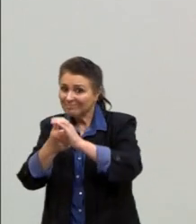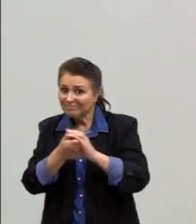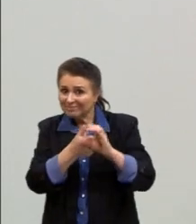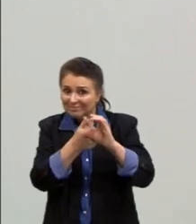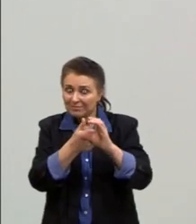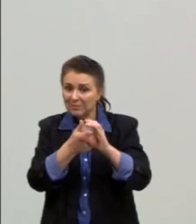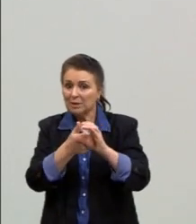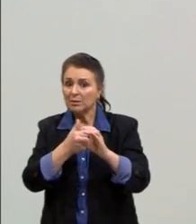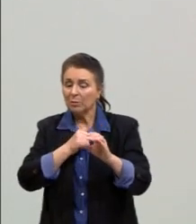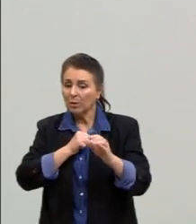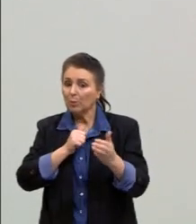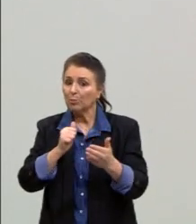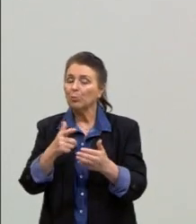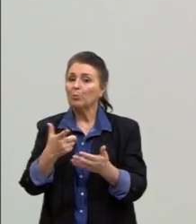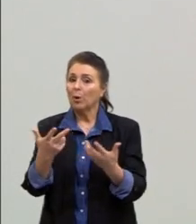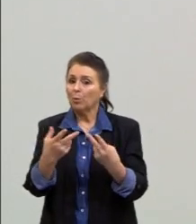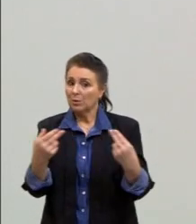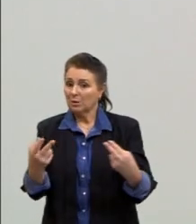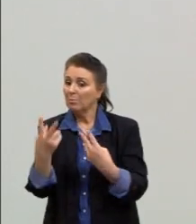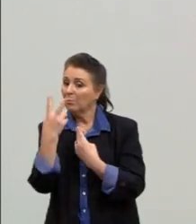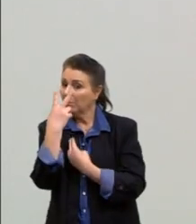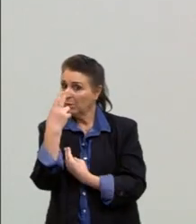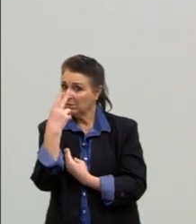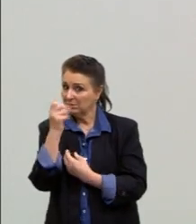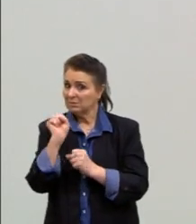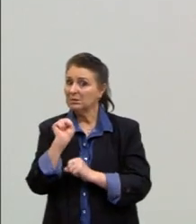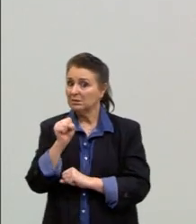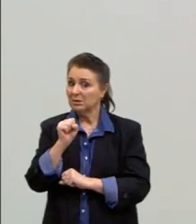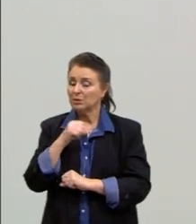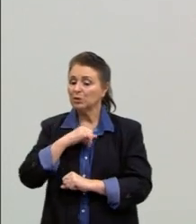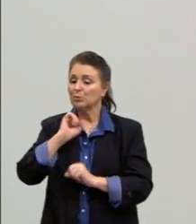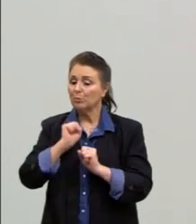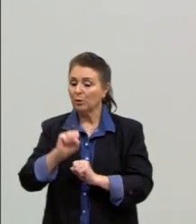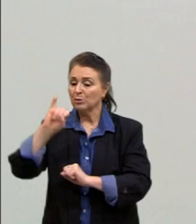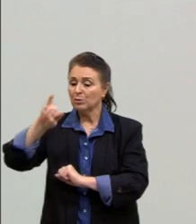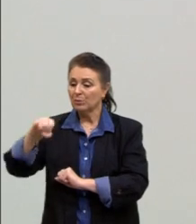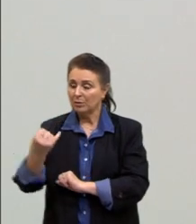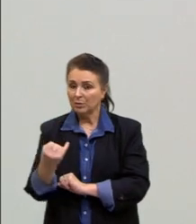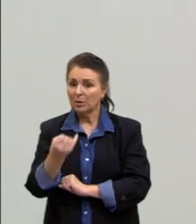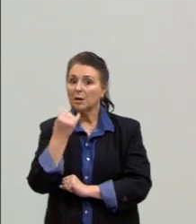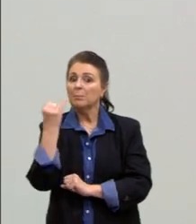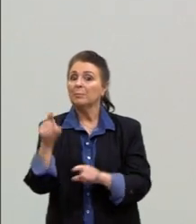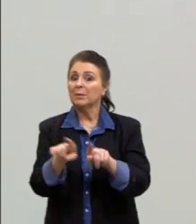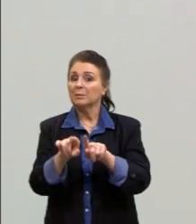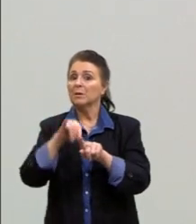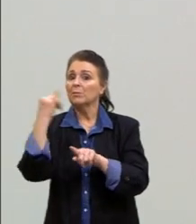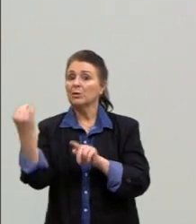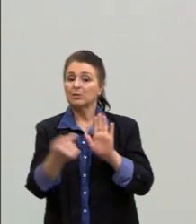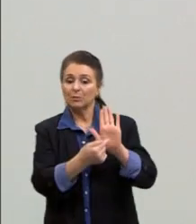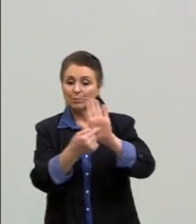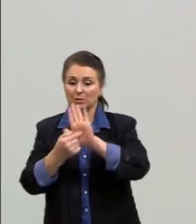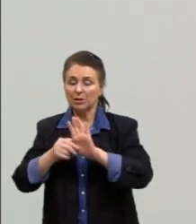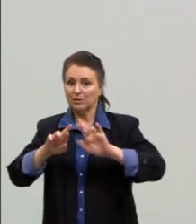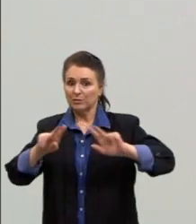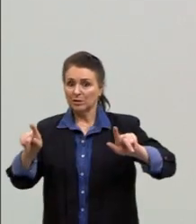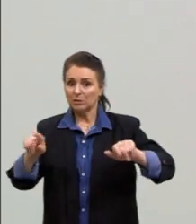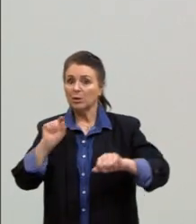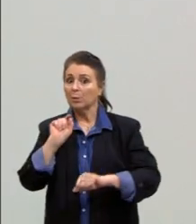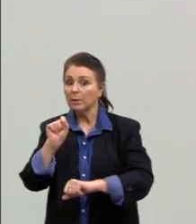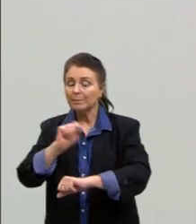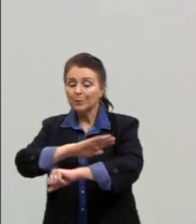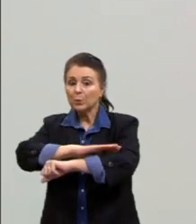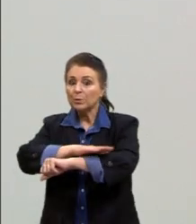da qual a gente pode se aproveitar mas também é importante ressaltar essa diferença né que essa questão do racismo